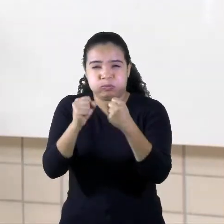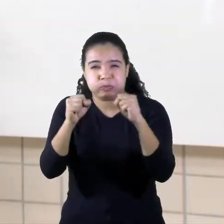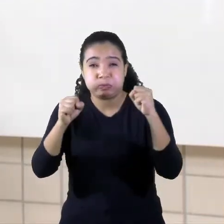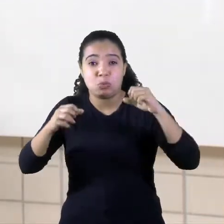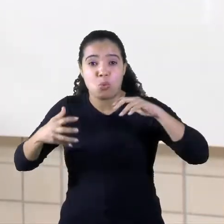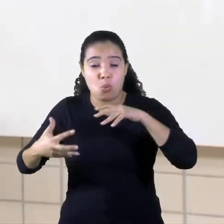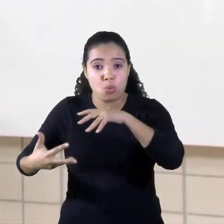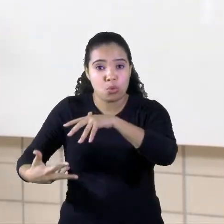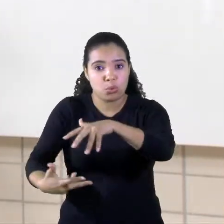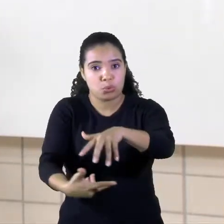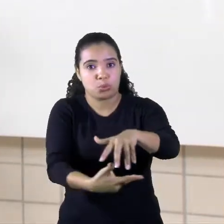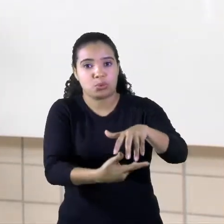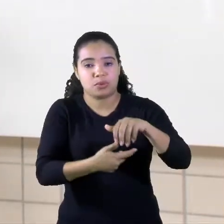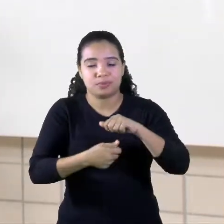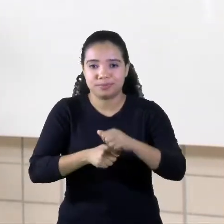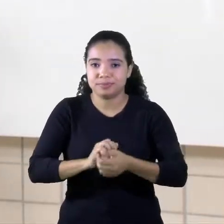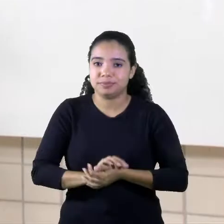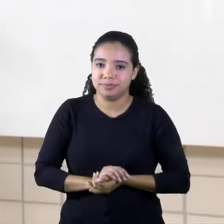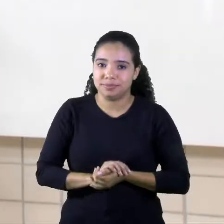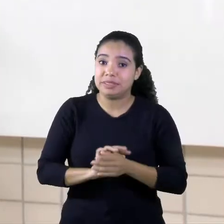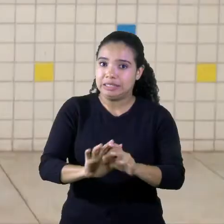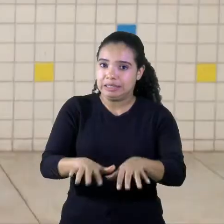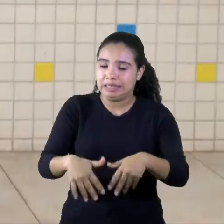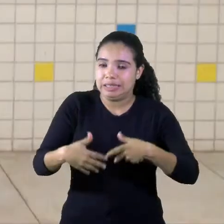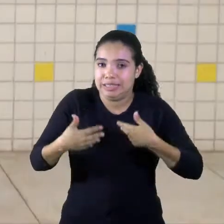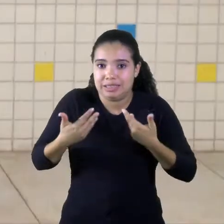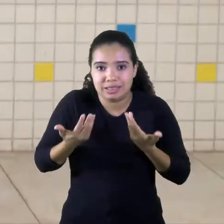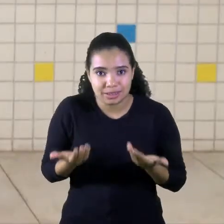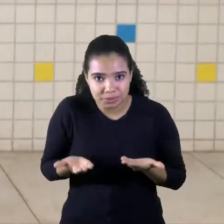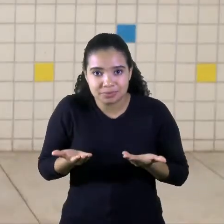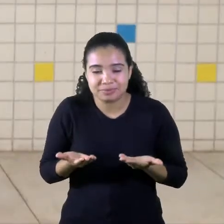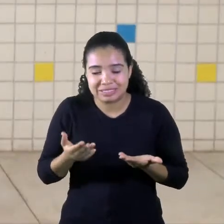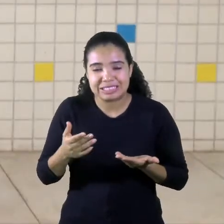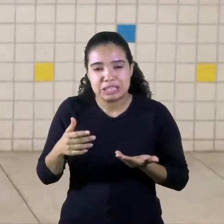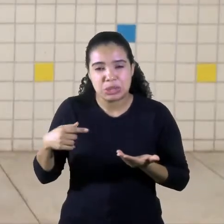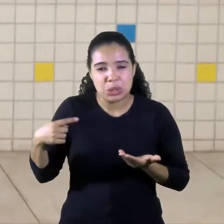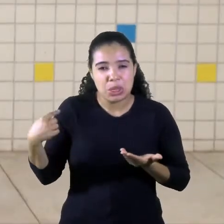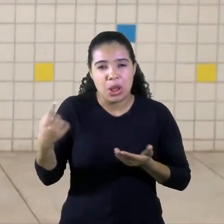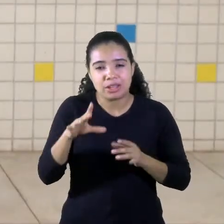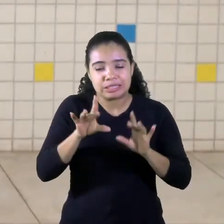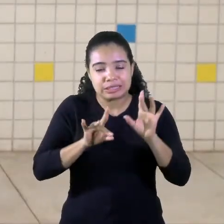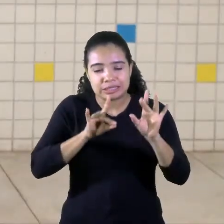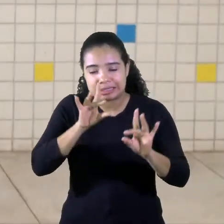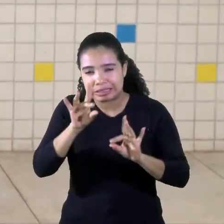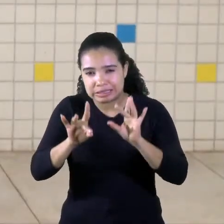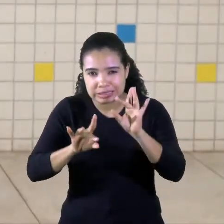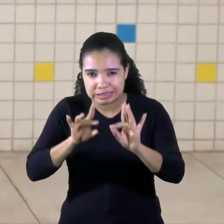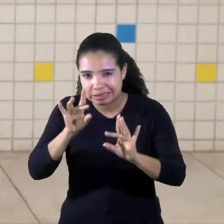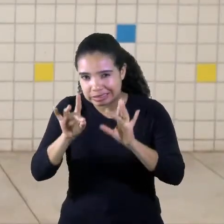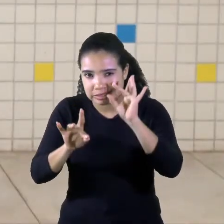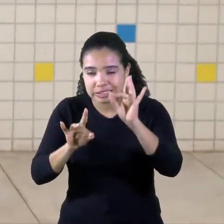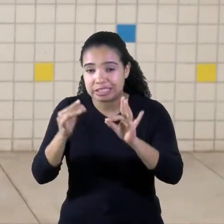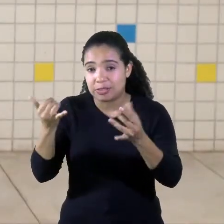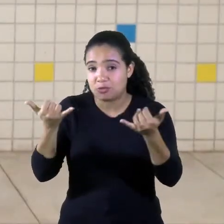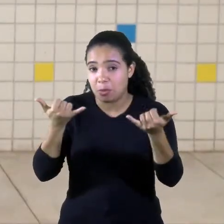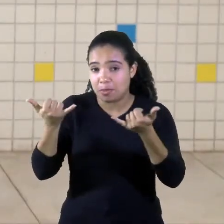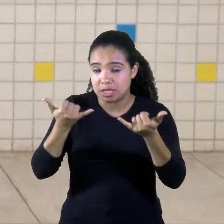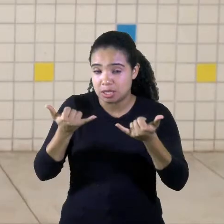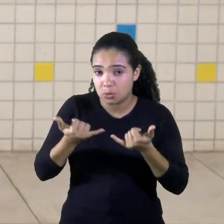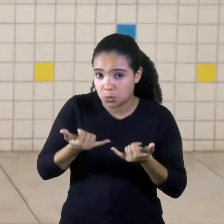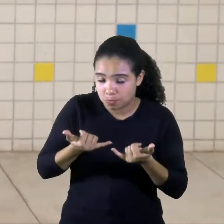Mundo. Então, nós vamos selecionar algumas